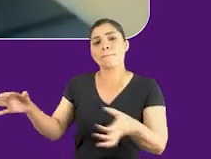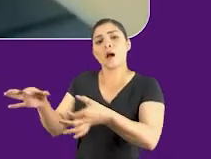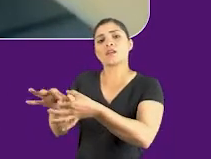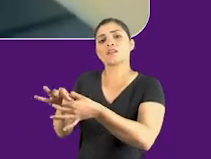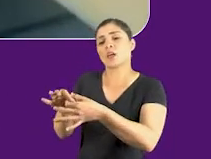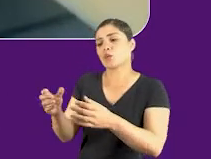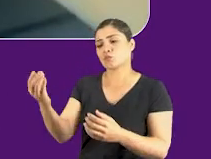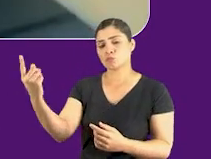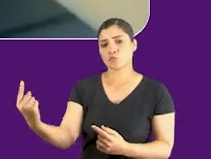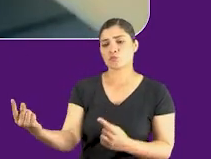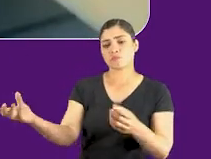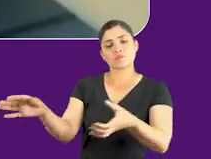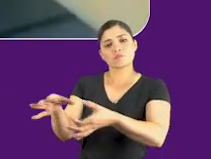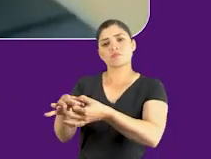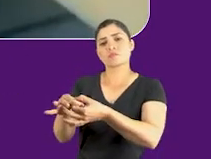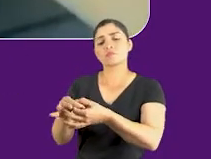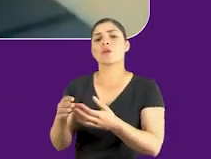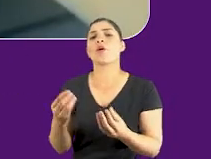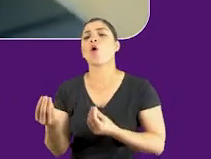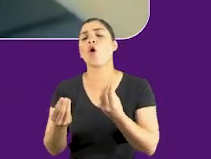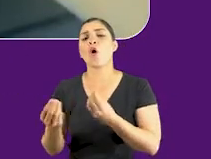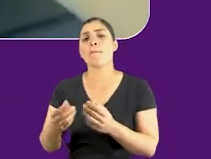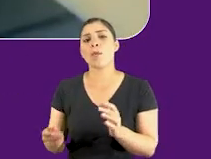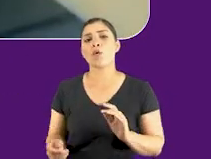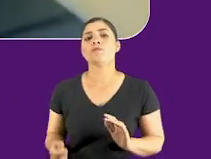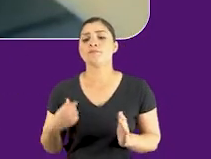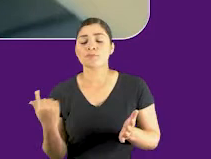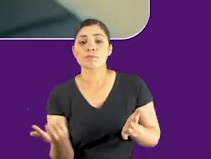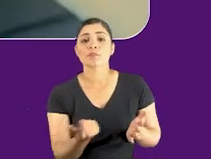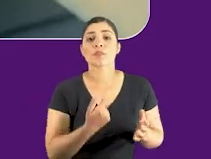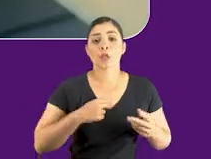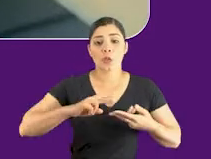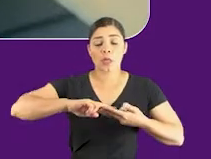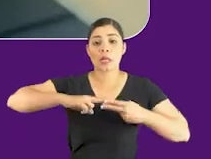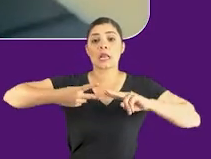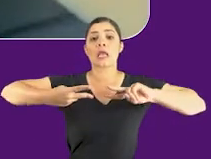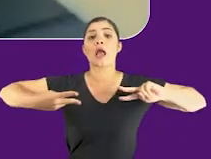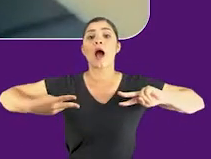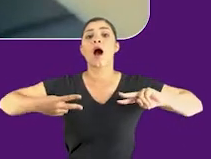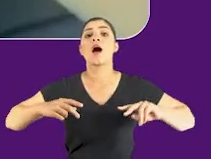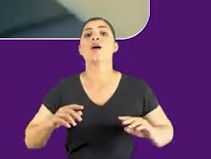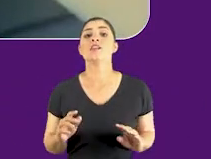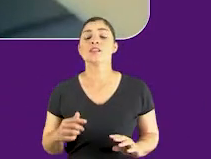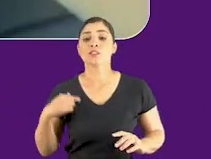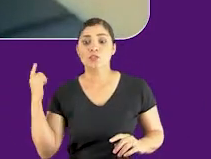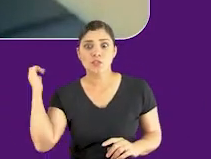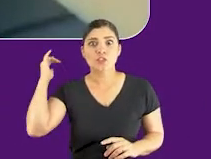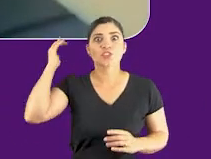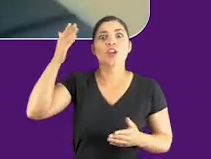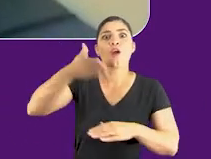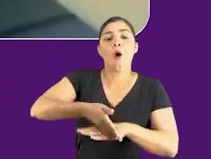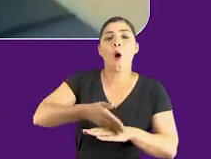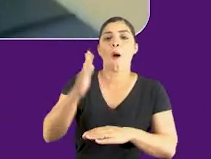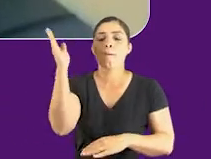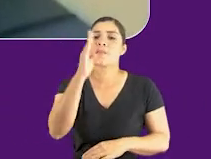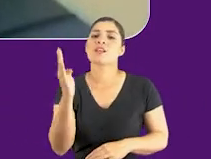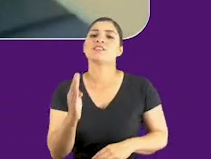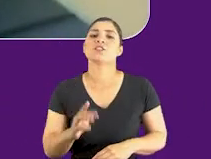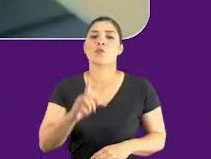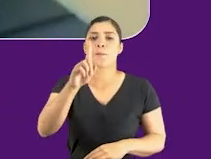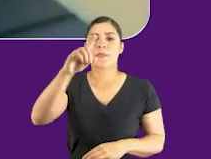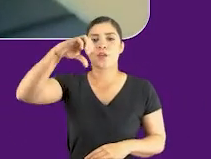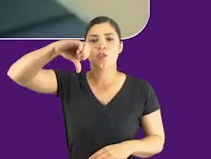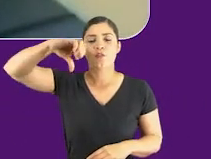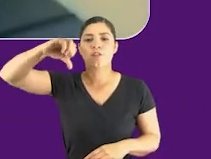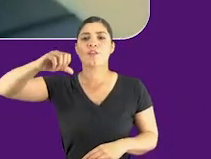criam valor para gente isso tava no nosso DNA desde que nós chegamos o Brasil m921 quando nós inauguramos